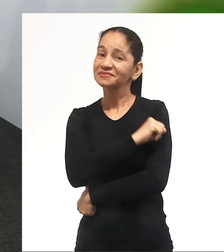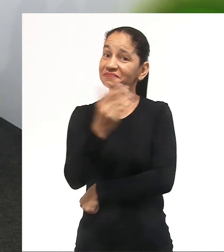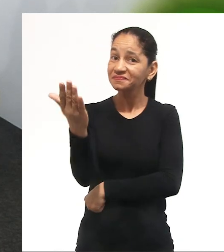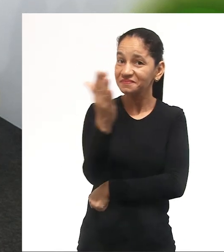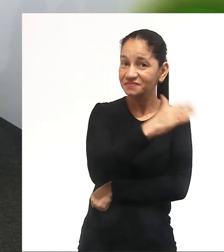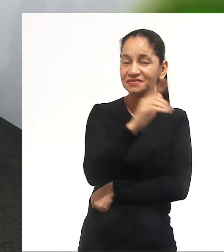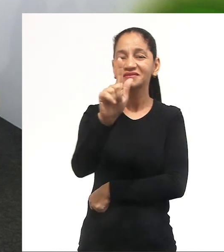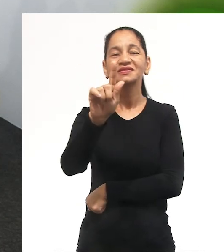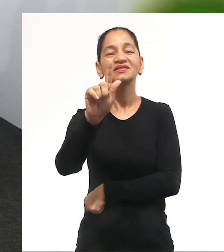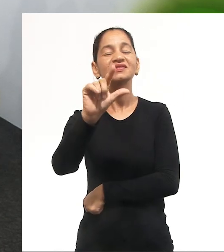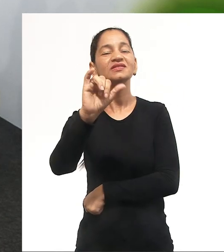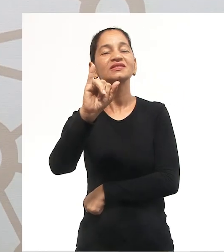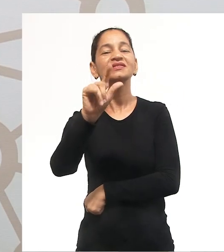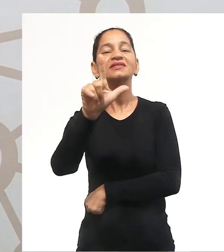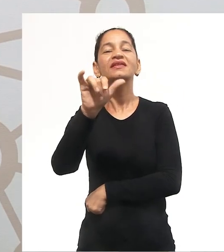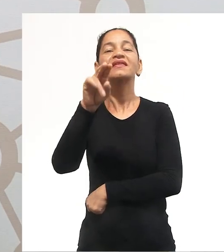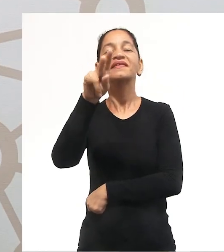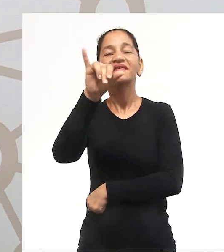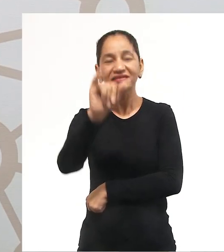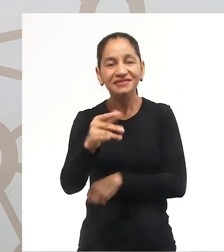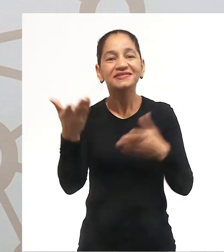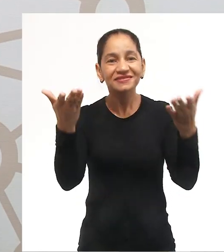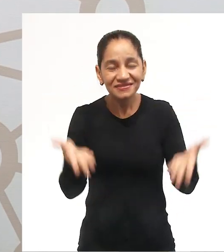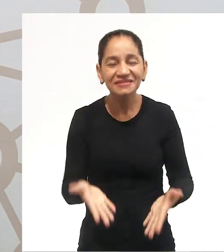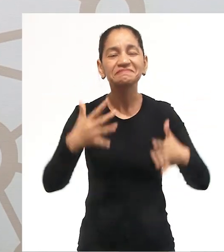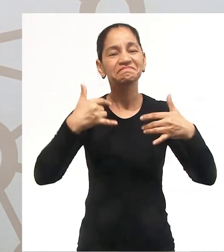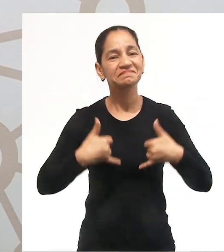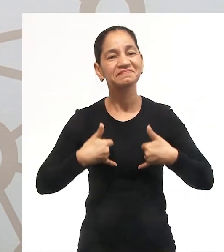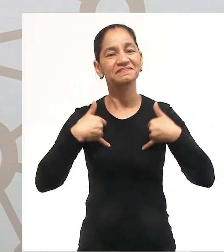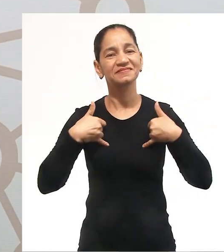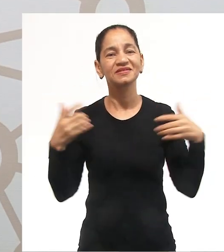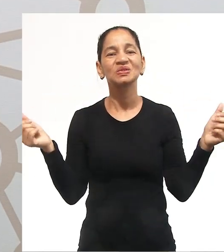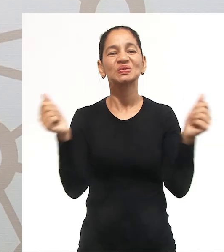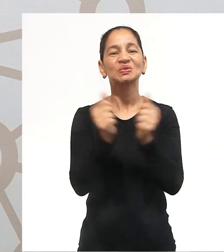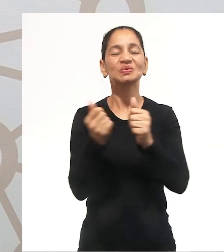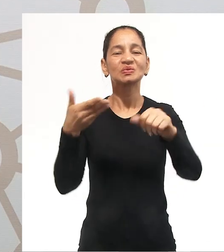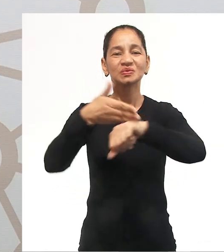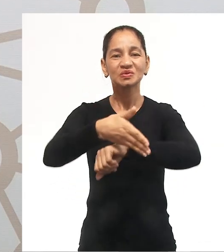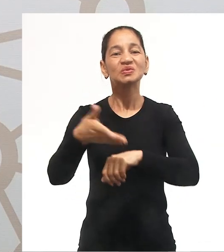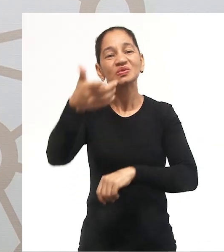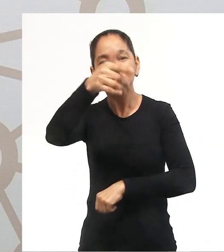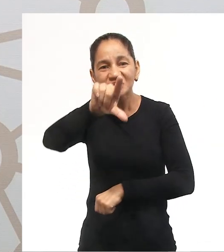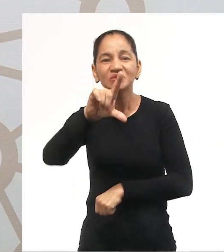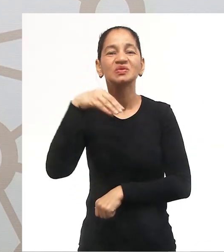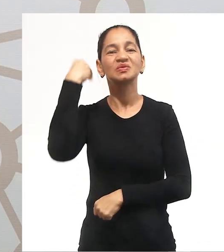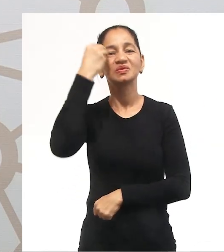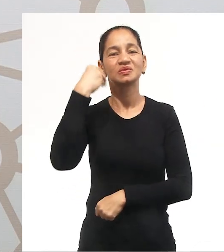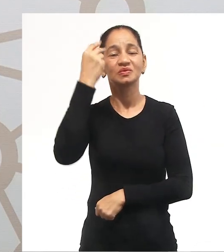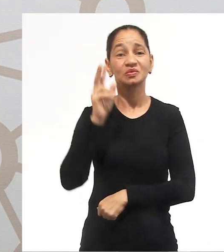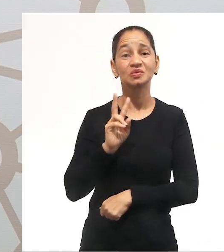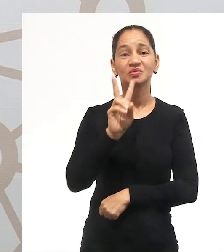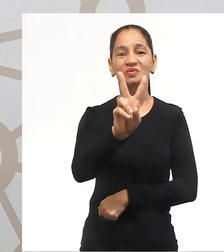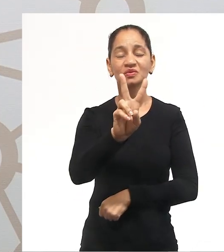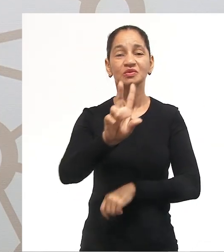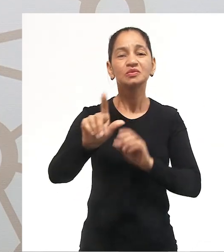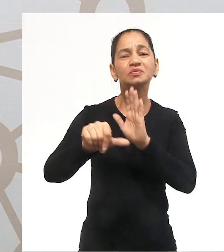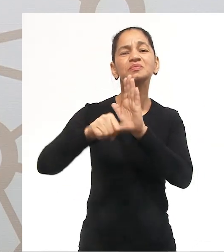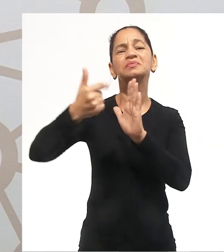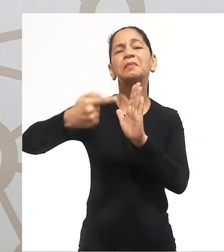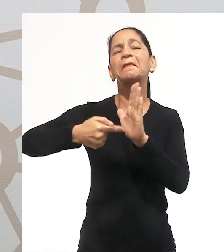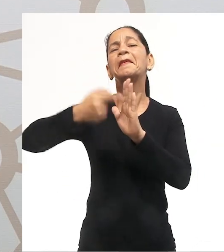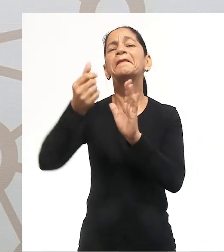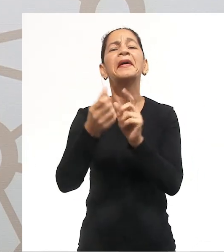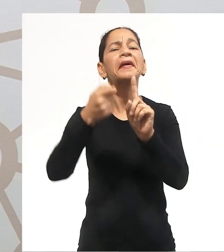Seja bem-vinda, pessoa. Obrigada, professora. É um prazer estar aqui com a senhora e com a minha dupla desde o início do